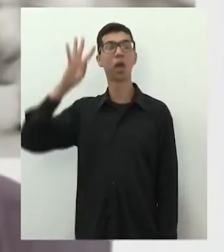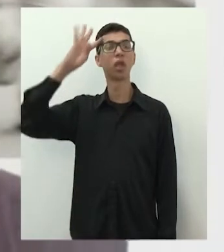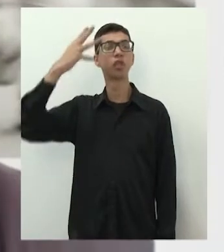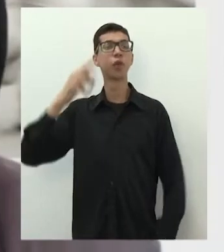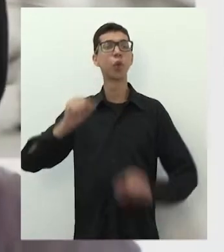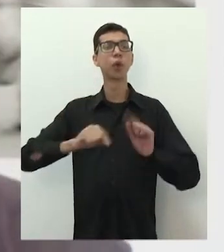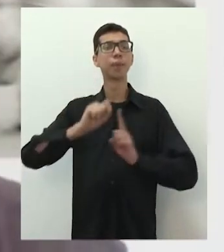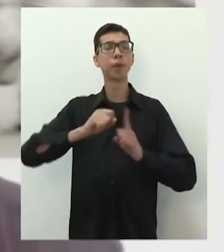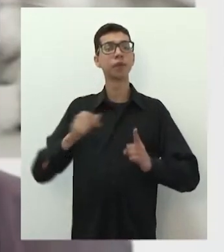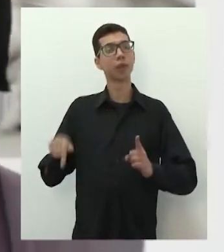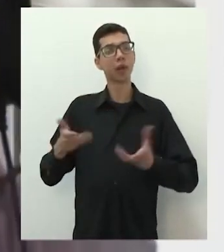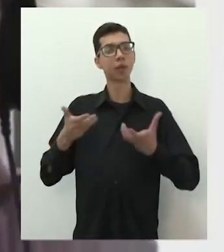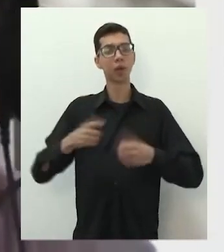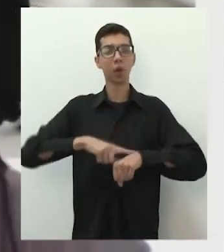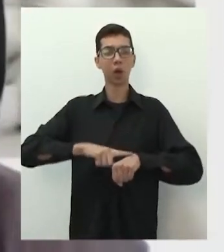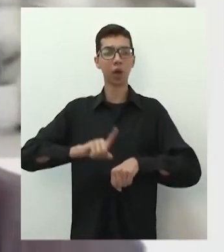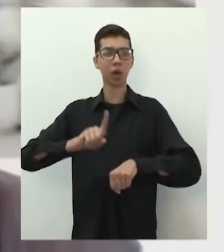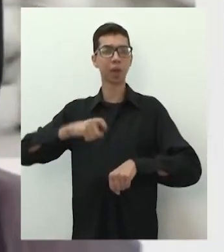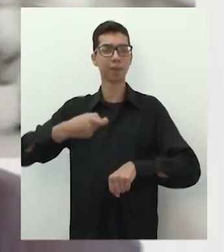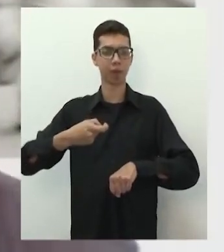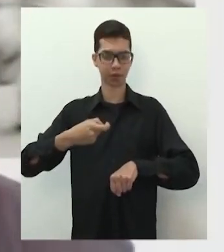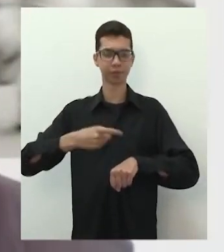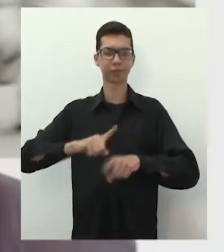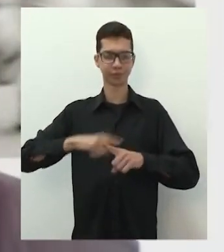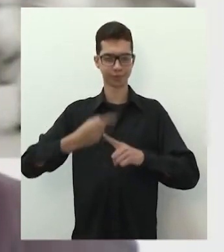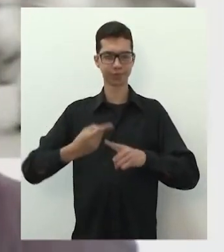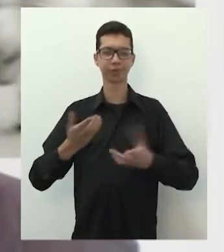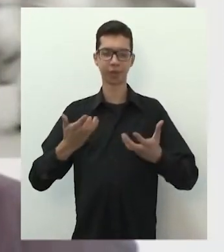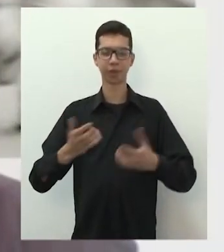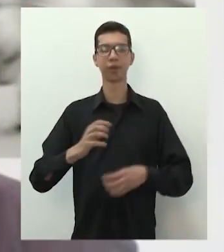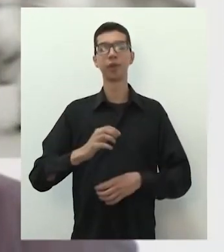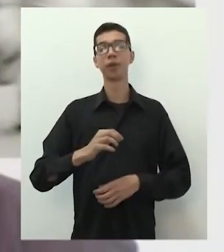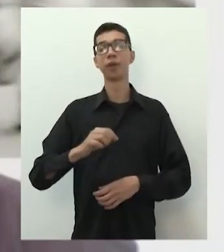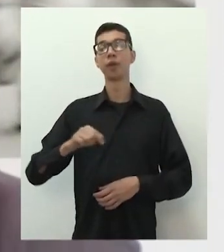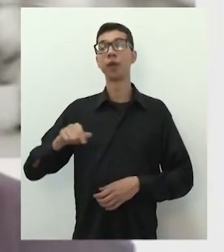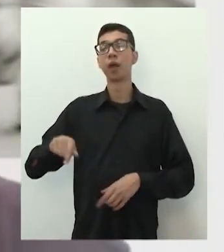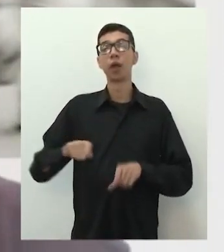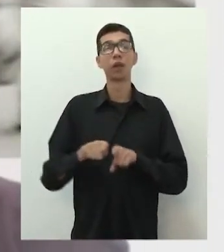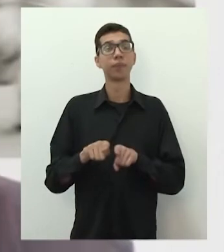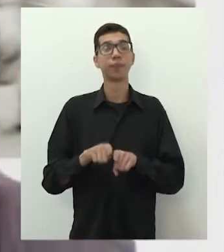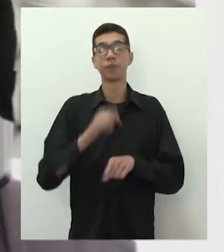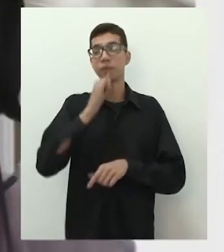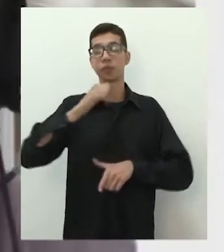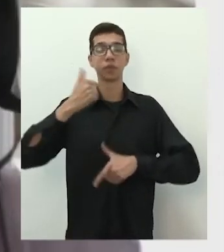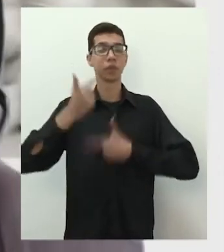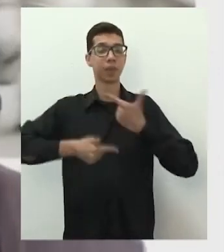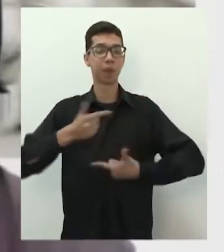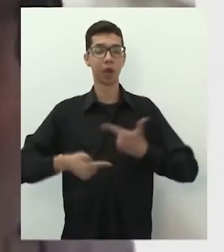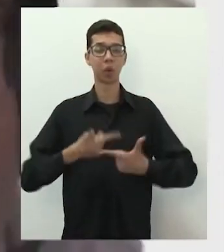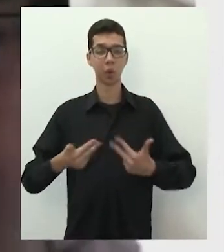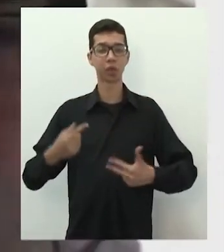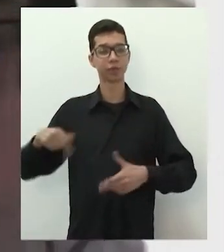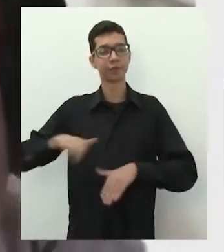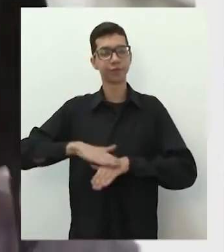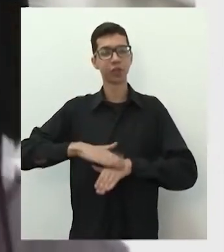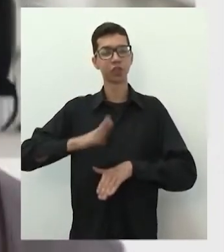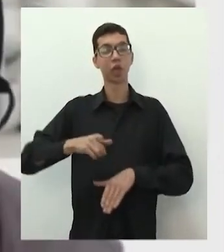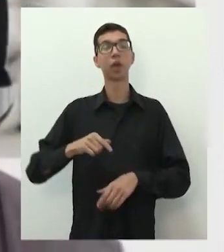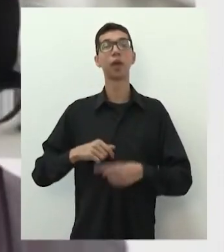Tânia, diz o nome de uma professora que está nos assistindo, qualquer nome aí de uma professora, amiga sua que está nos assistindo, que você sabe que está nos